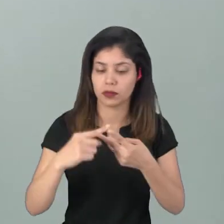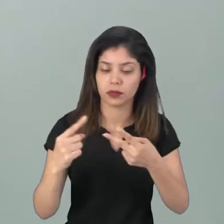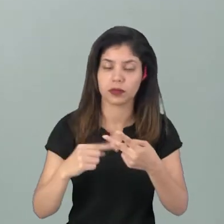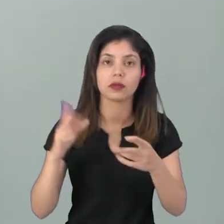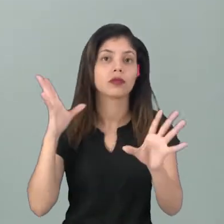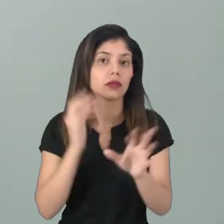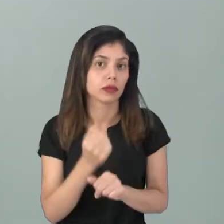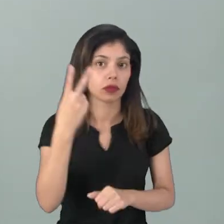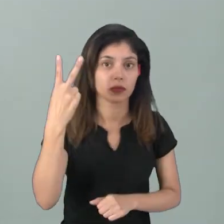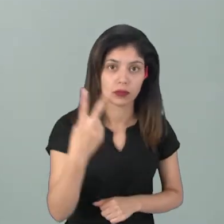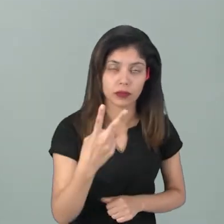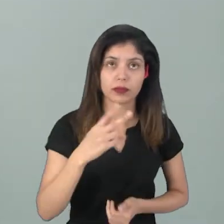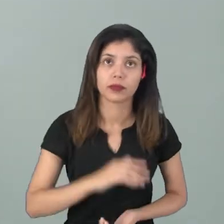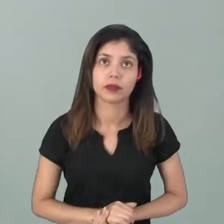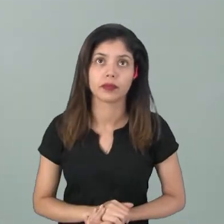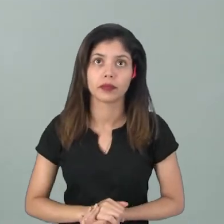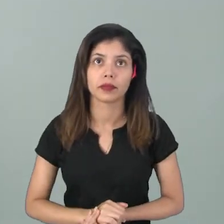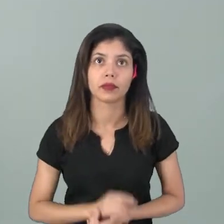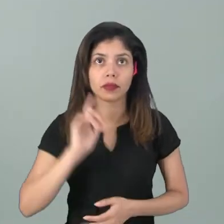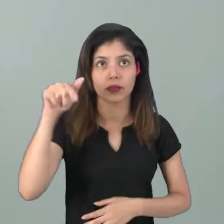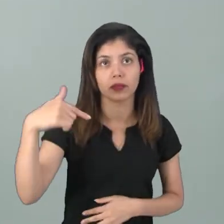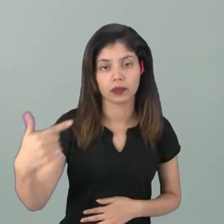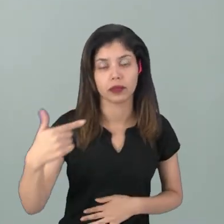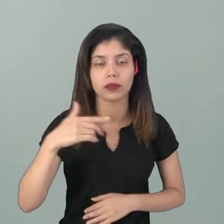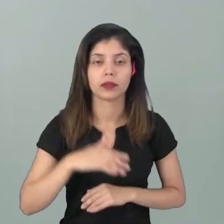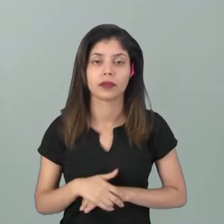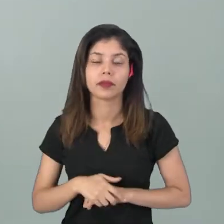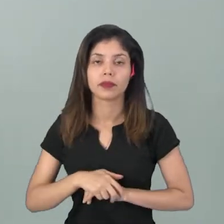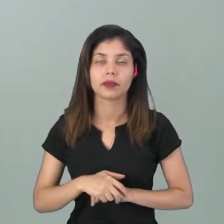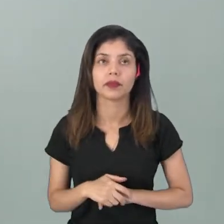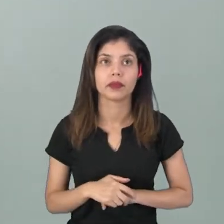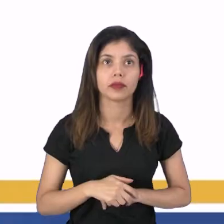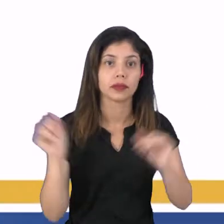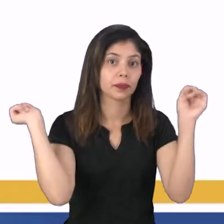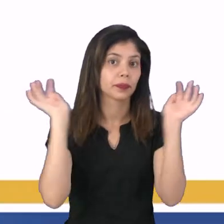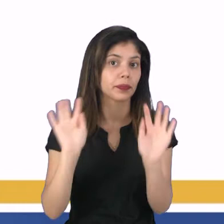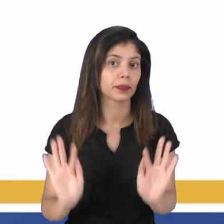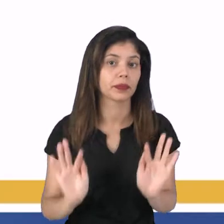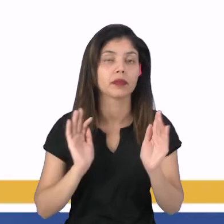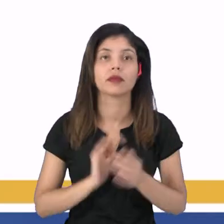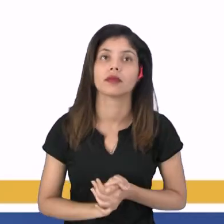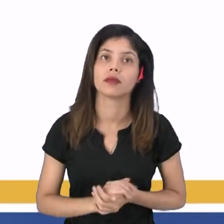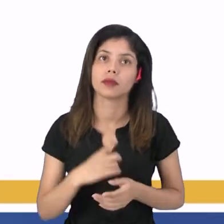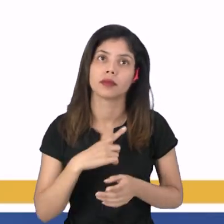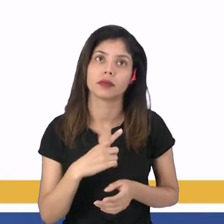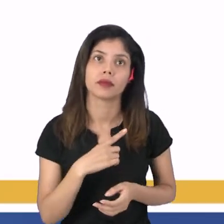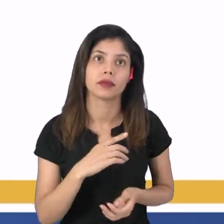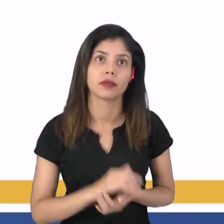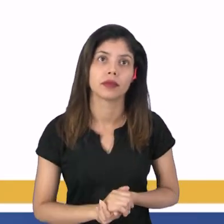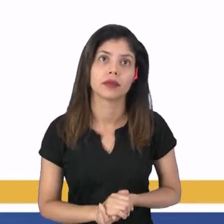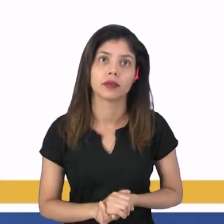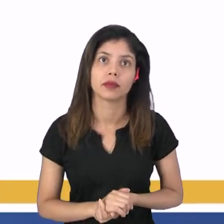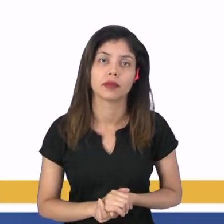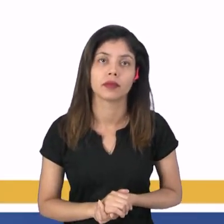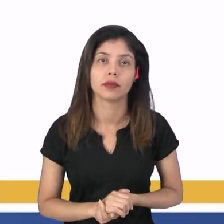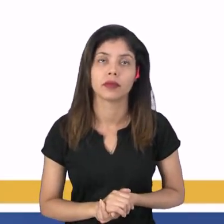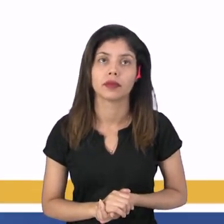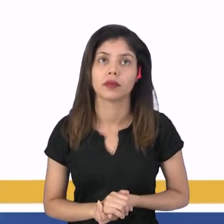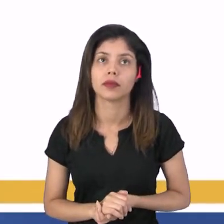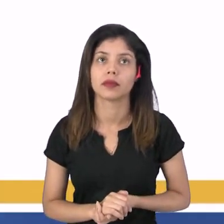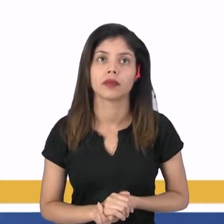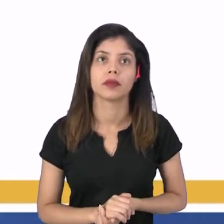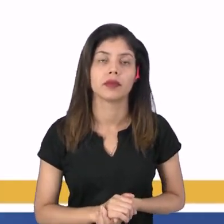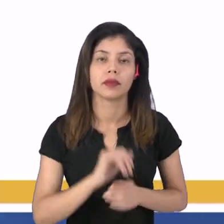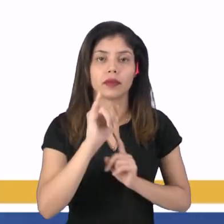tem o acréscimo de duas. A próxima palavra é o feliz, que aí a gente tem a palavra inicial feliz, aí